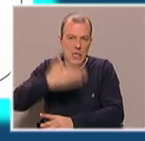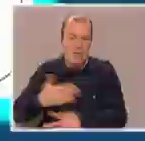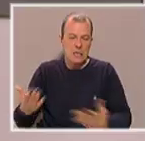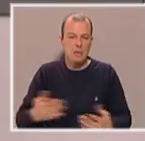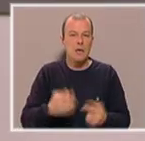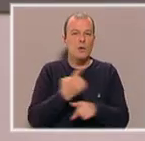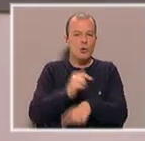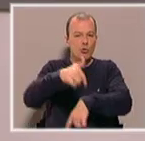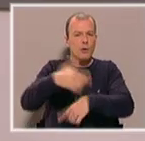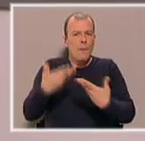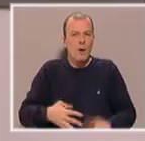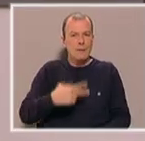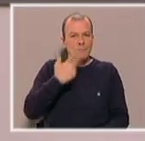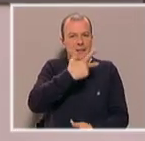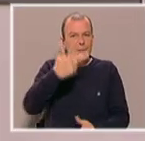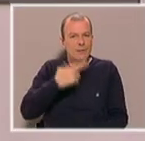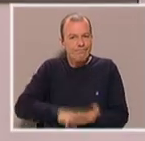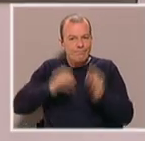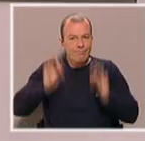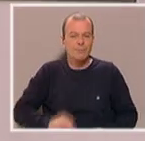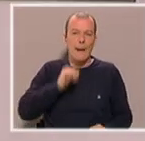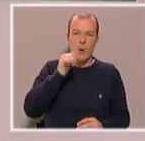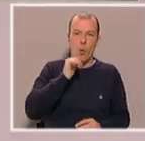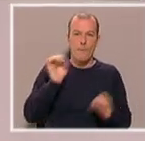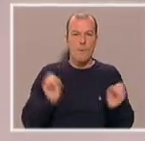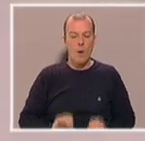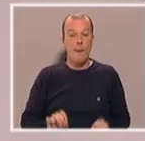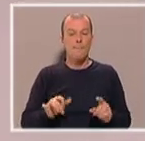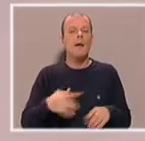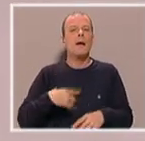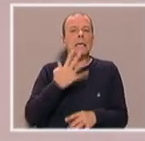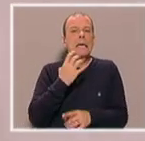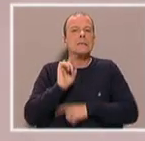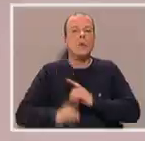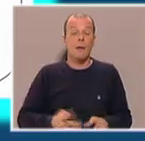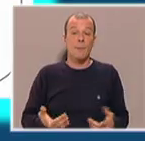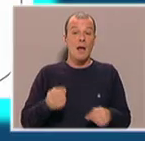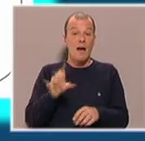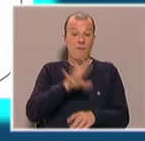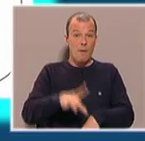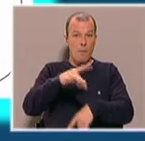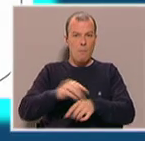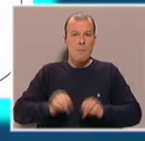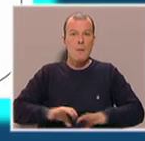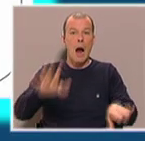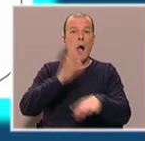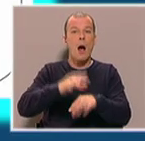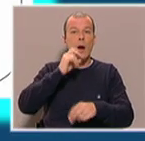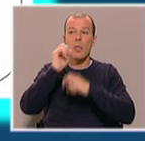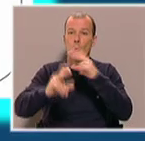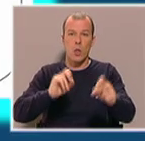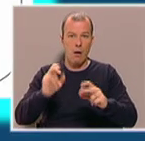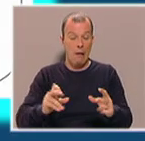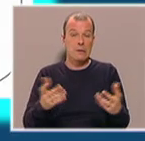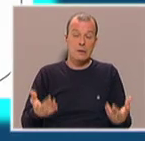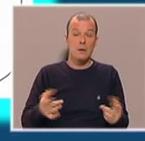há uma certeza absoluta. Que precauções, que recomendações é que devemos ter? Portanto, como a doença se propaga através das gotículas, estas